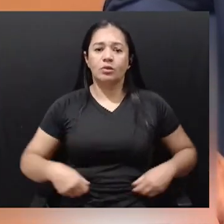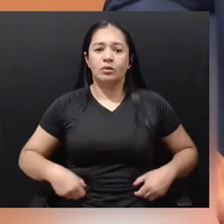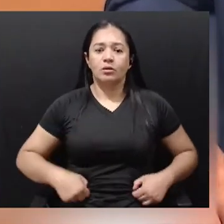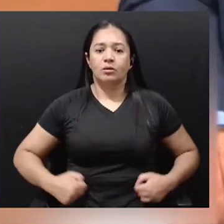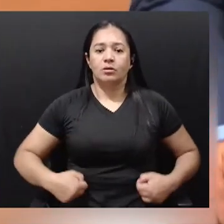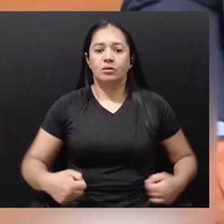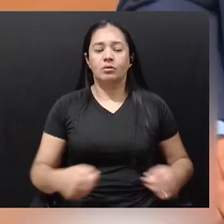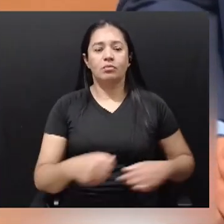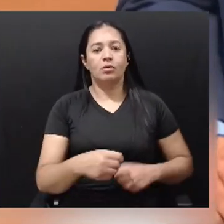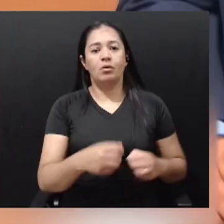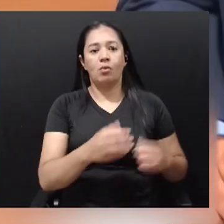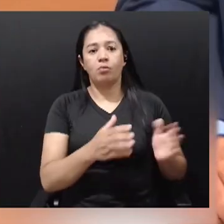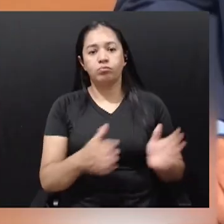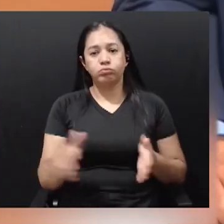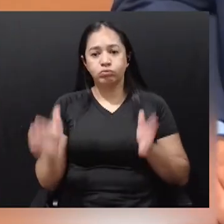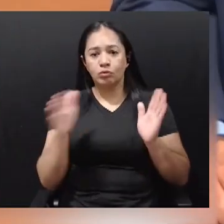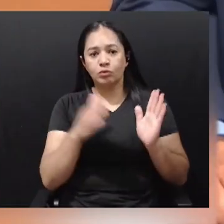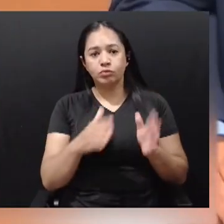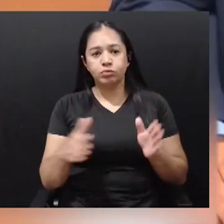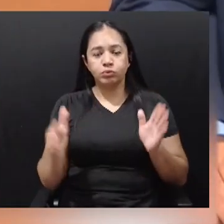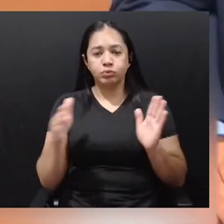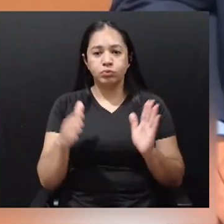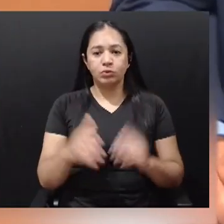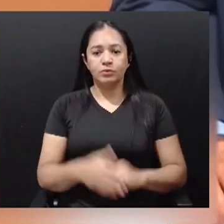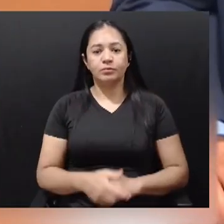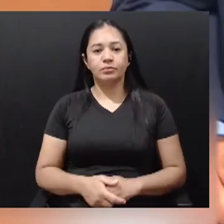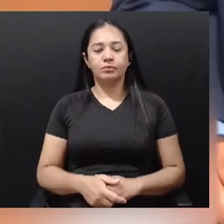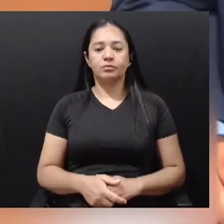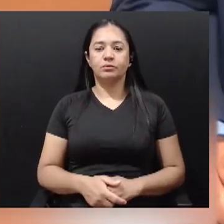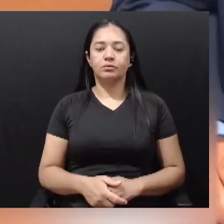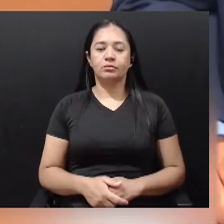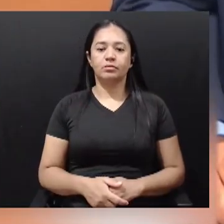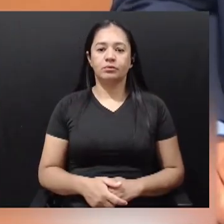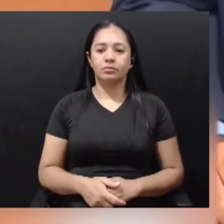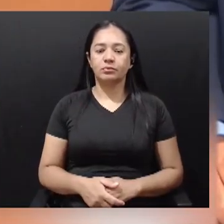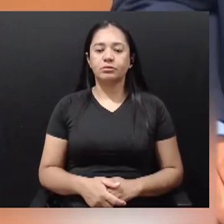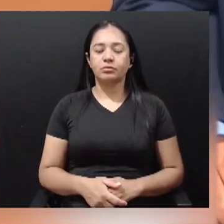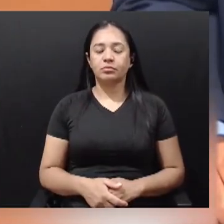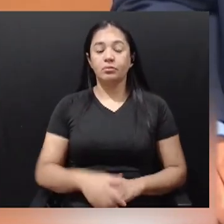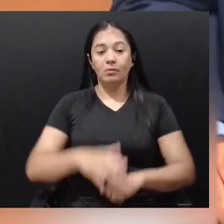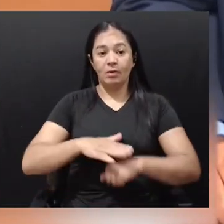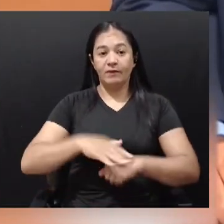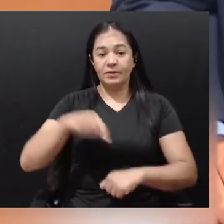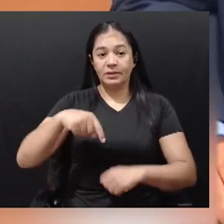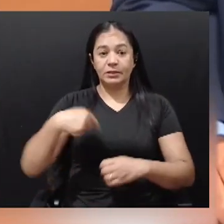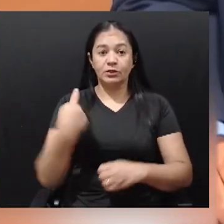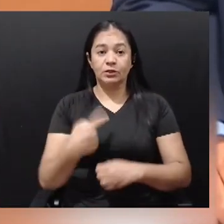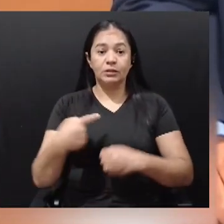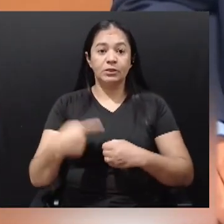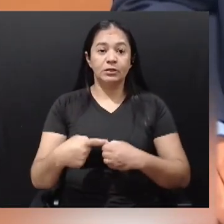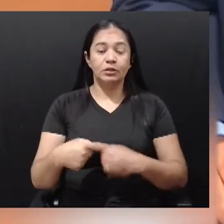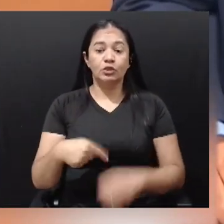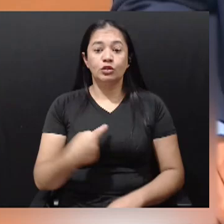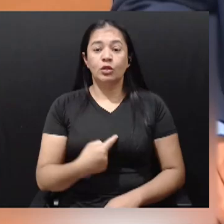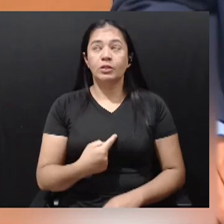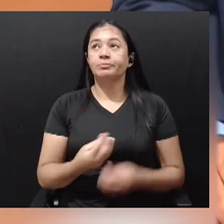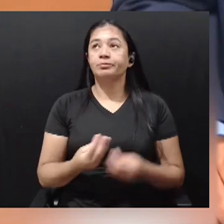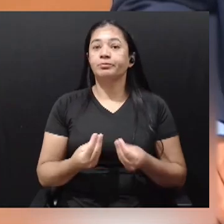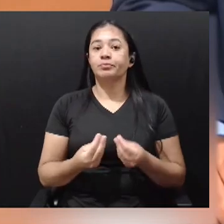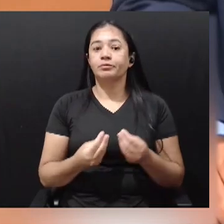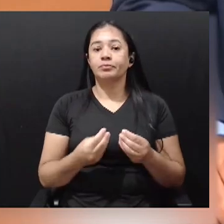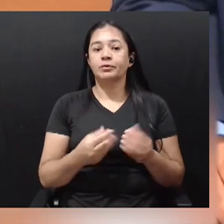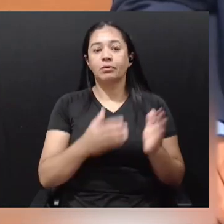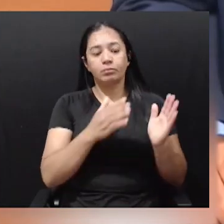né, uma produção que quer ser realizada na nossa cidade, a gente não tem um procedimento dentro